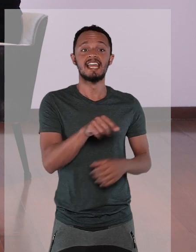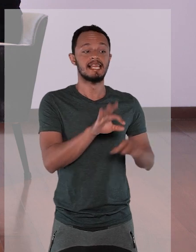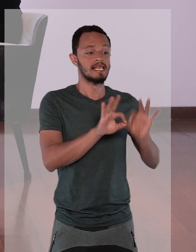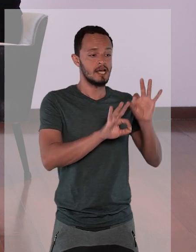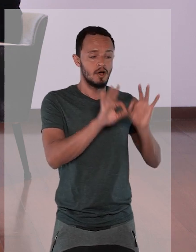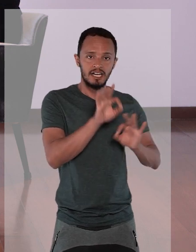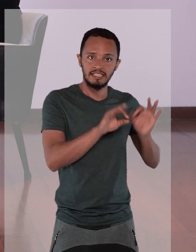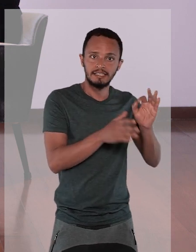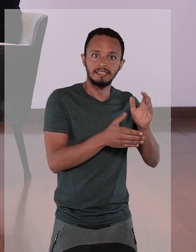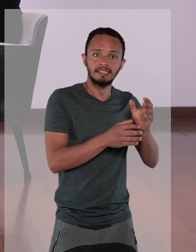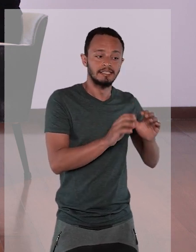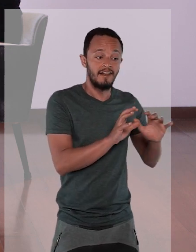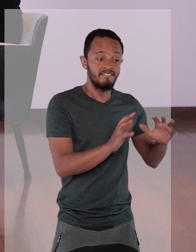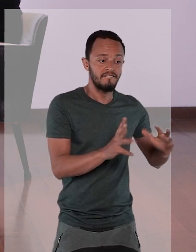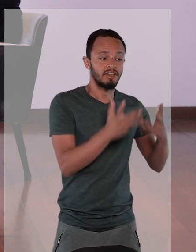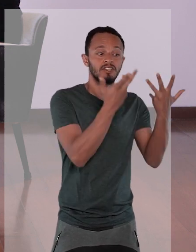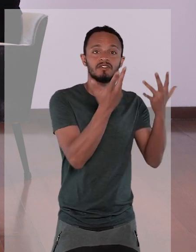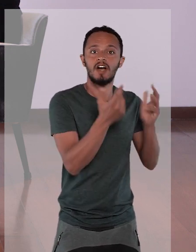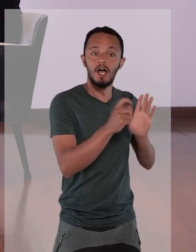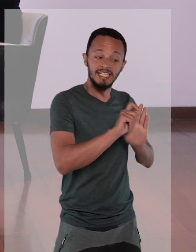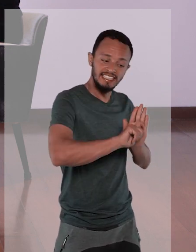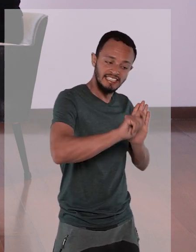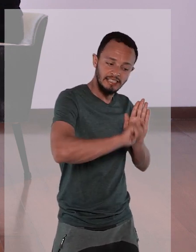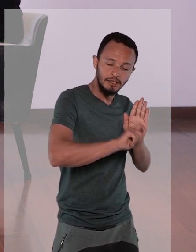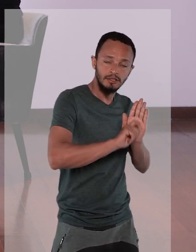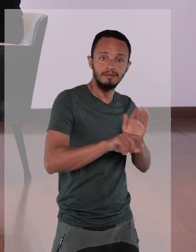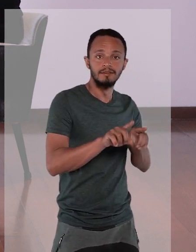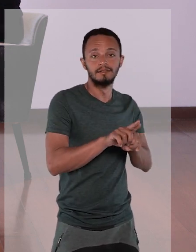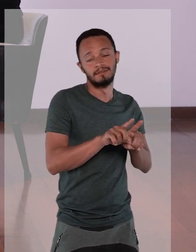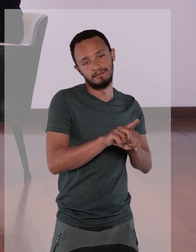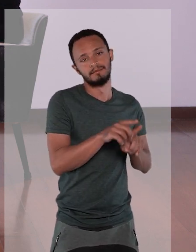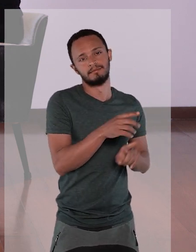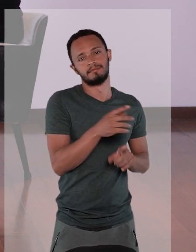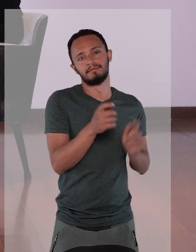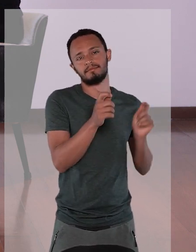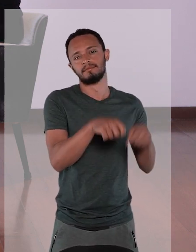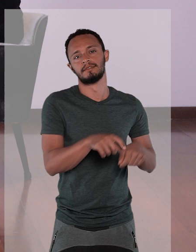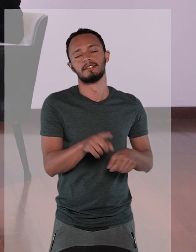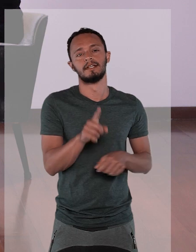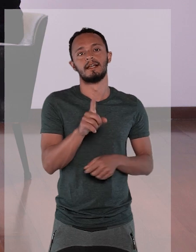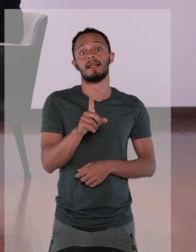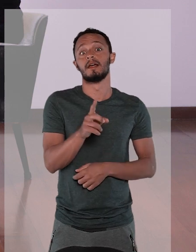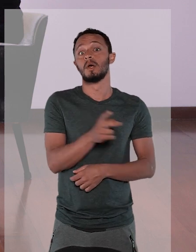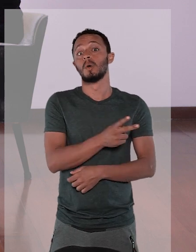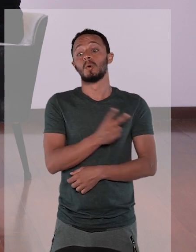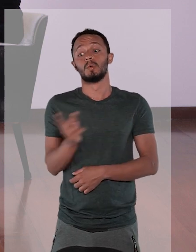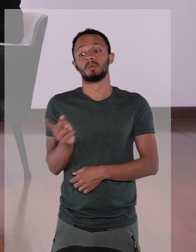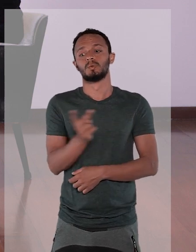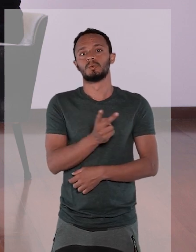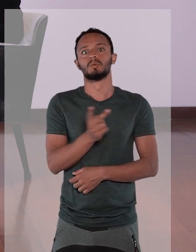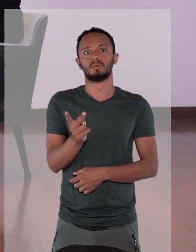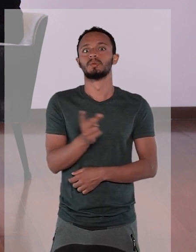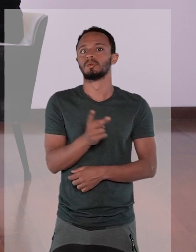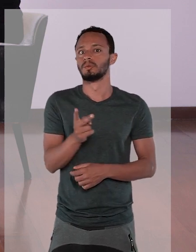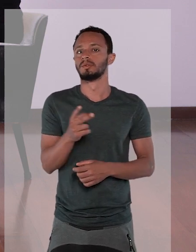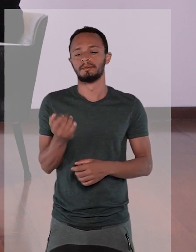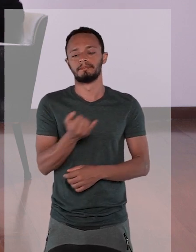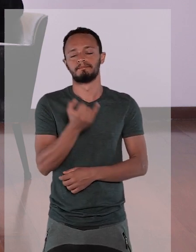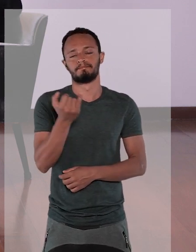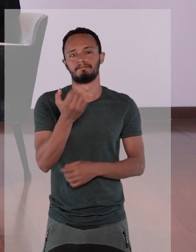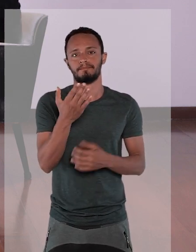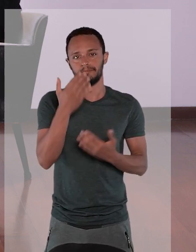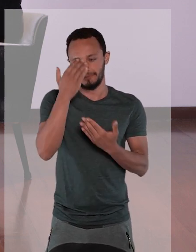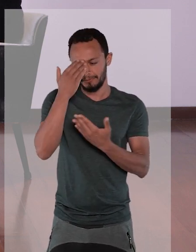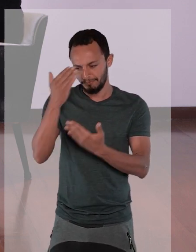escritor. E eu sempre gosto de falar filho de Maria Antonieta Cunha, claro, né? Não preciso nem dizer os 2 filhos da Maria Antonieta Cunha estão aqui.